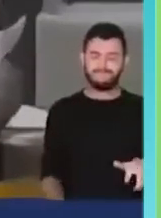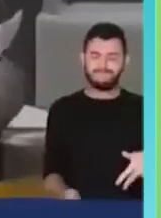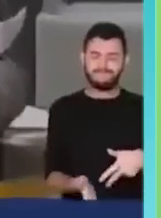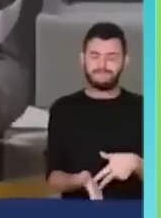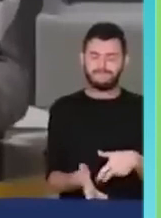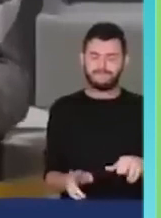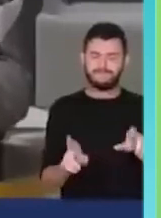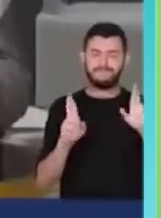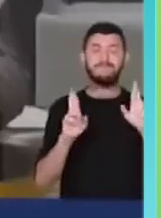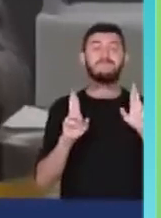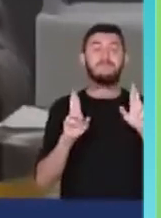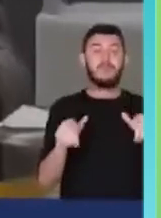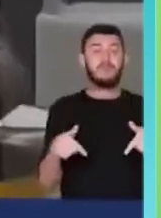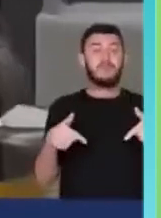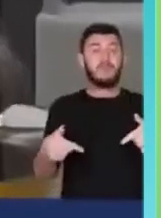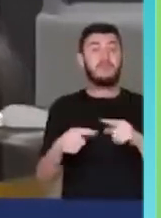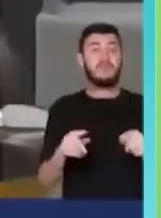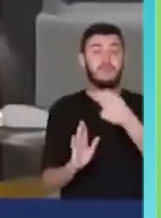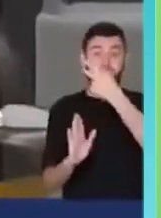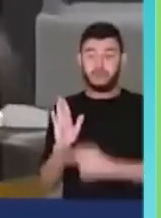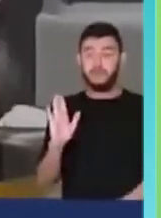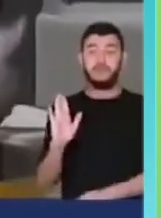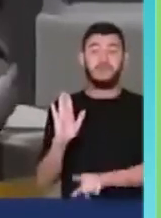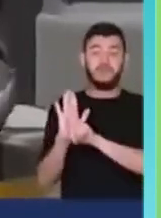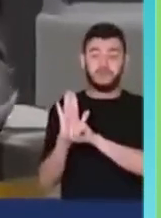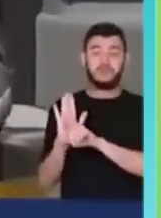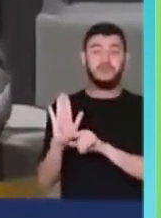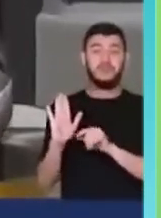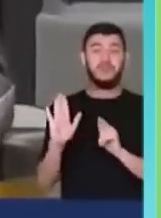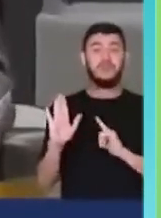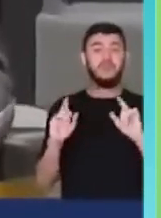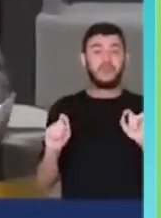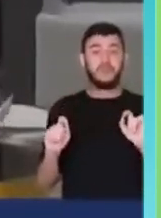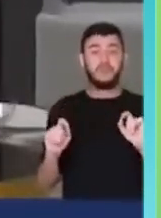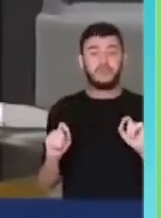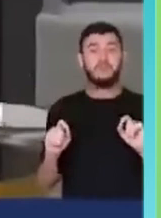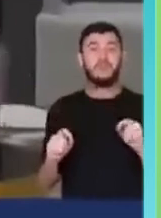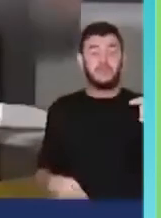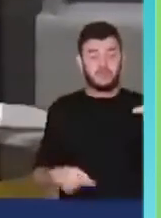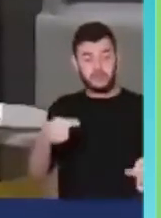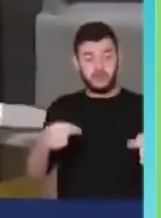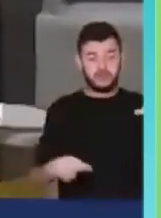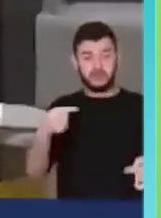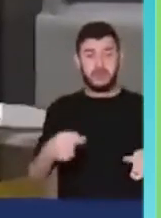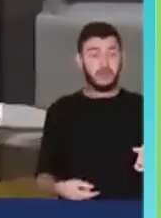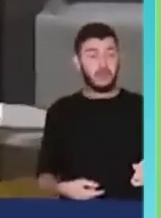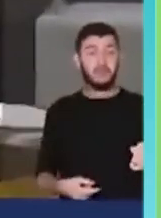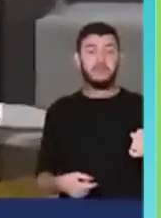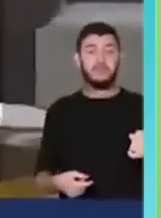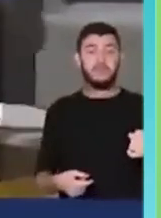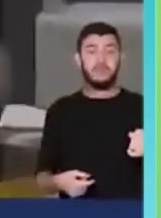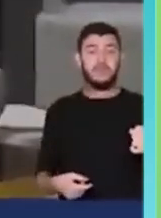é mas a verdade é que projeto hoje vive um drama Olá seguindo sua tramitação normal o projeto já está para ser